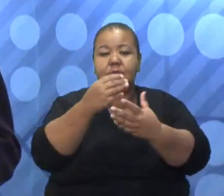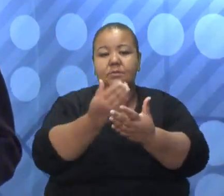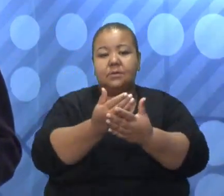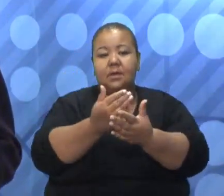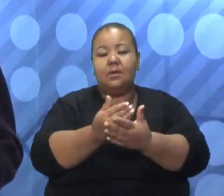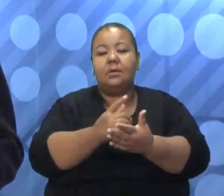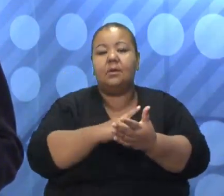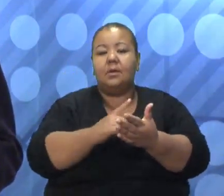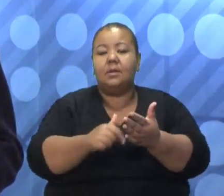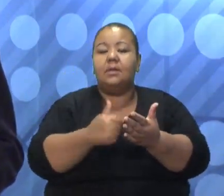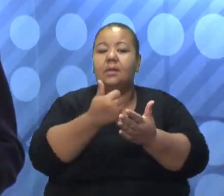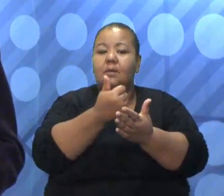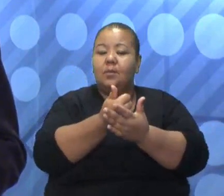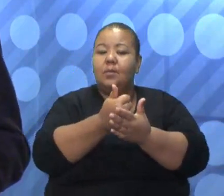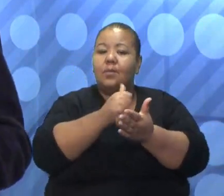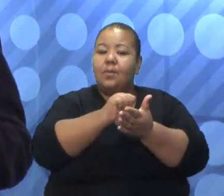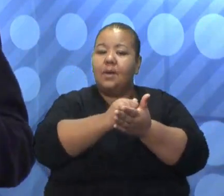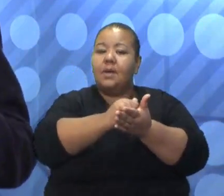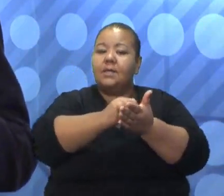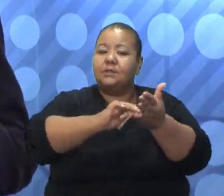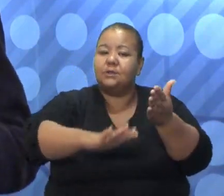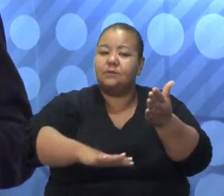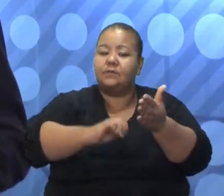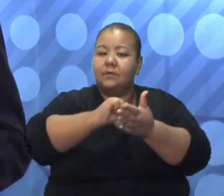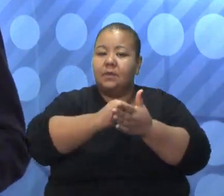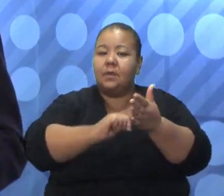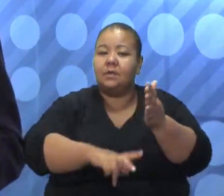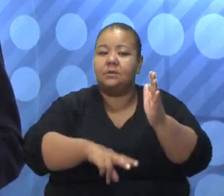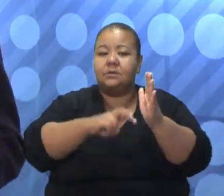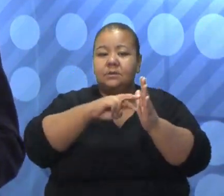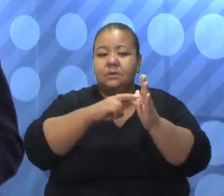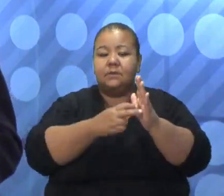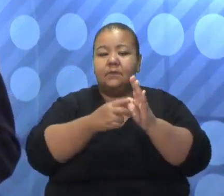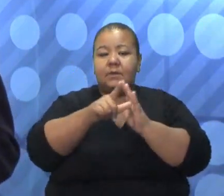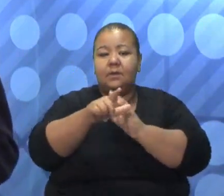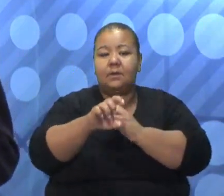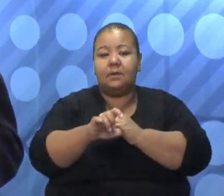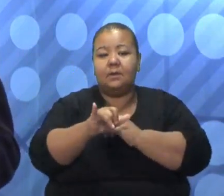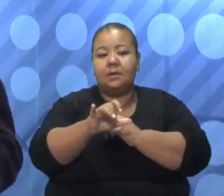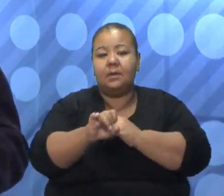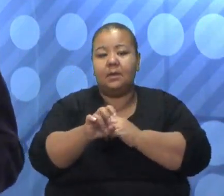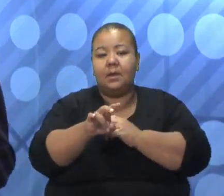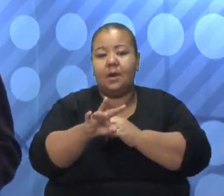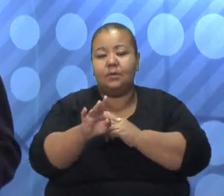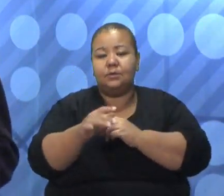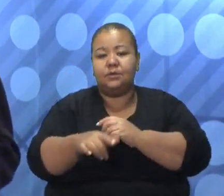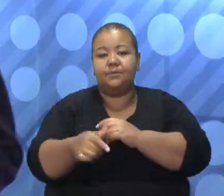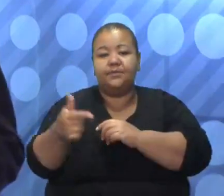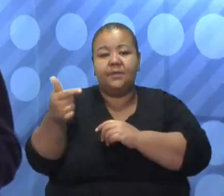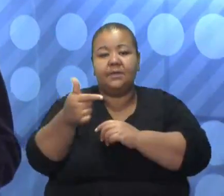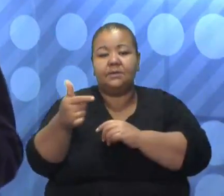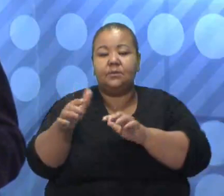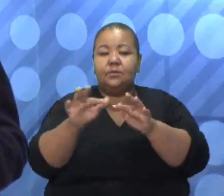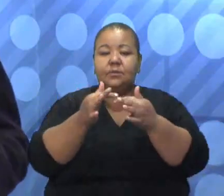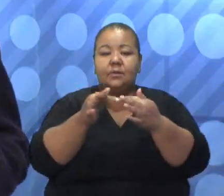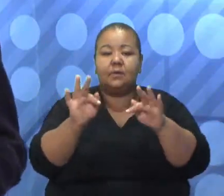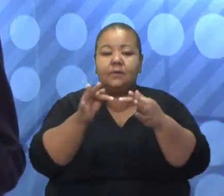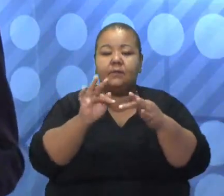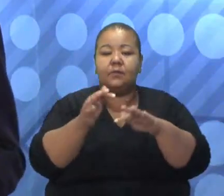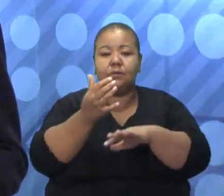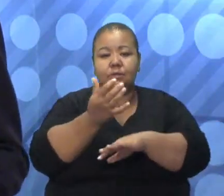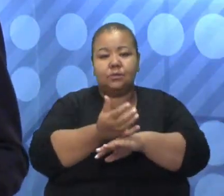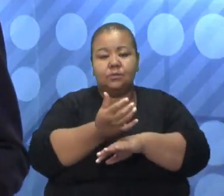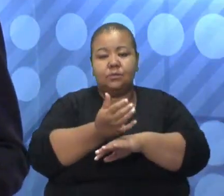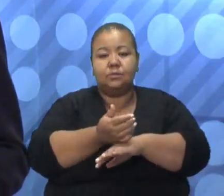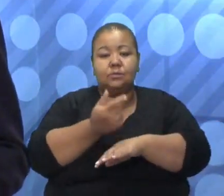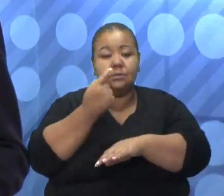uma atividade relacionada a layout, a segunda atividade relacionada a fluxo de materiais. E agora a gente está trabalhando